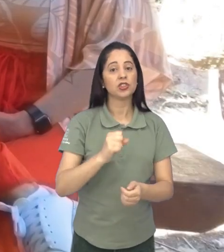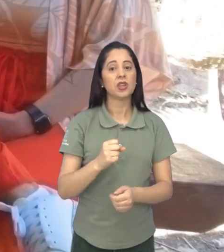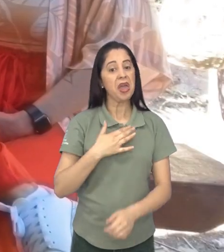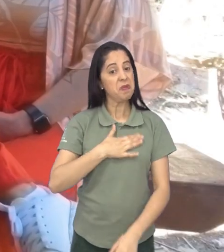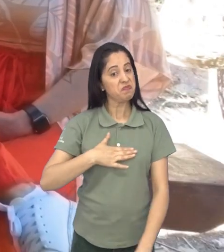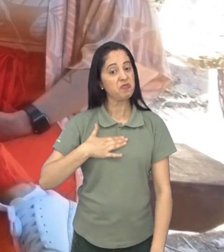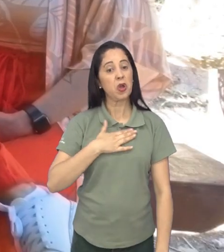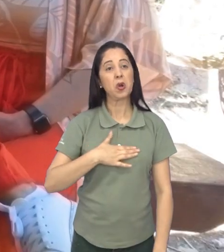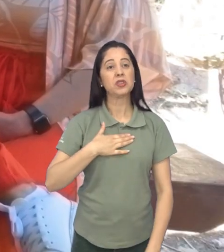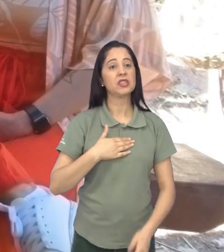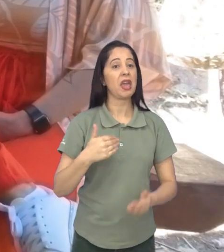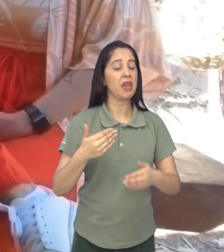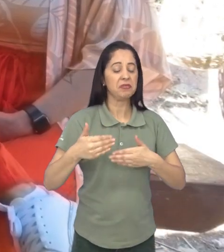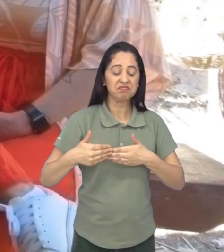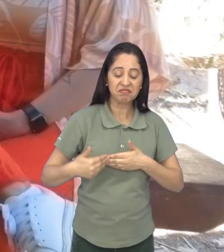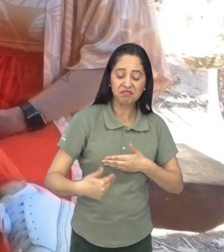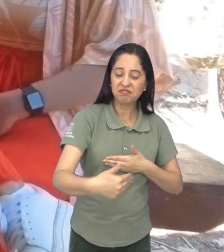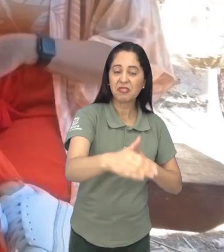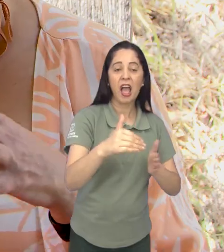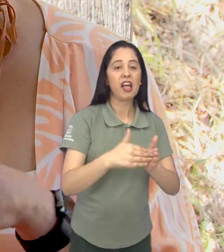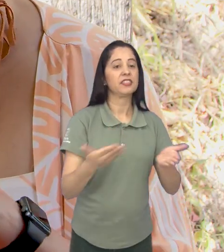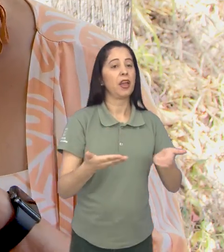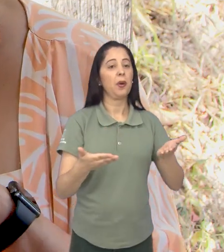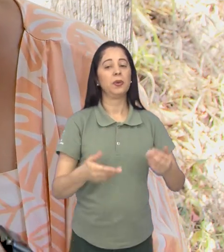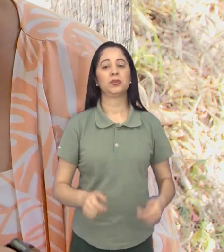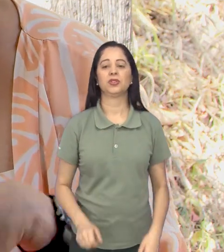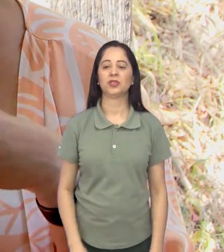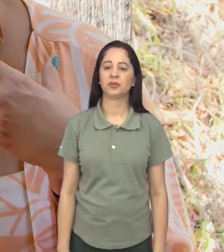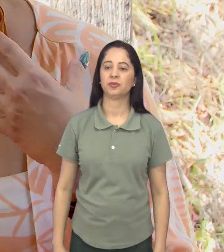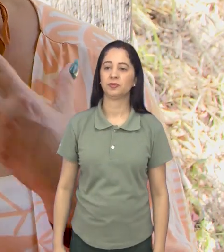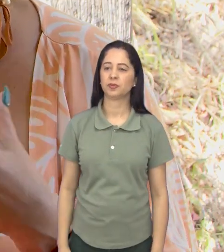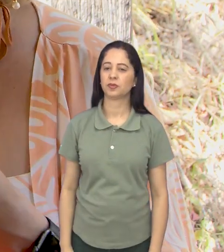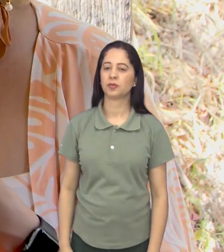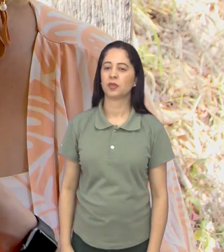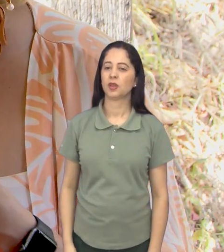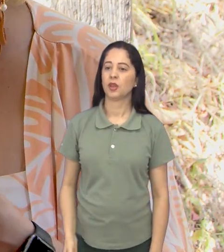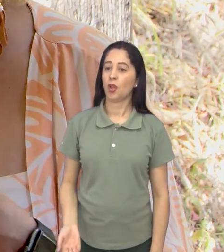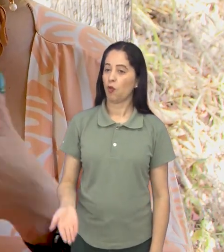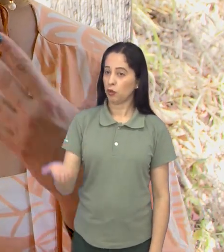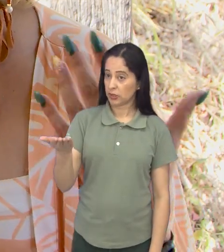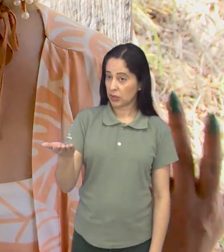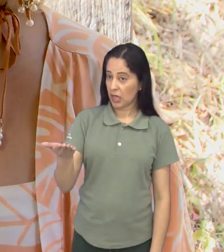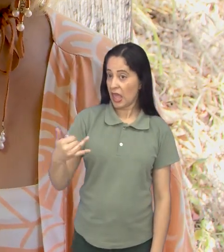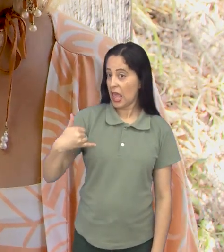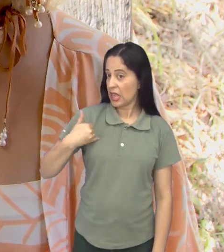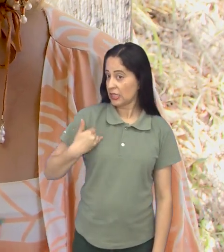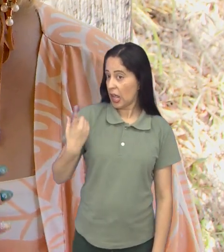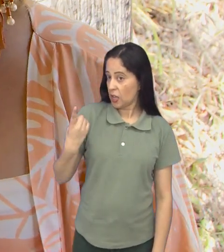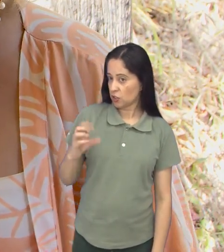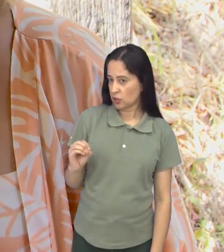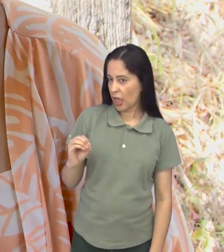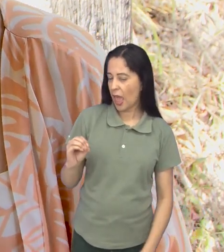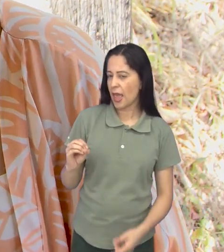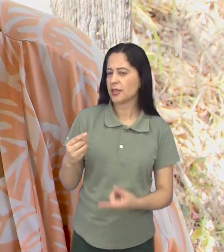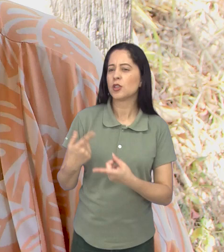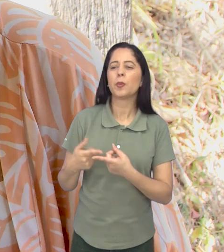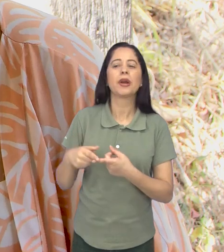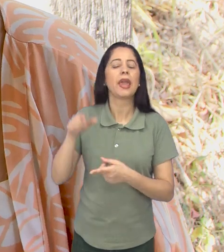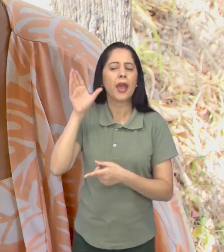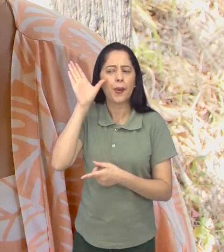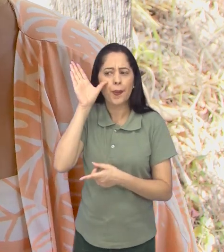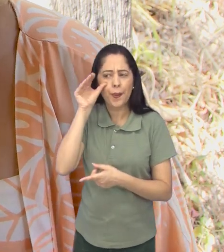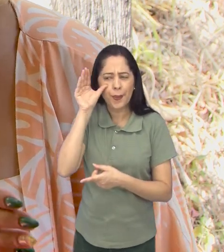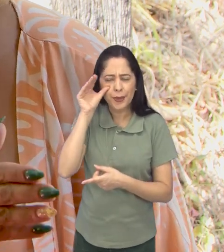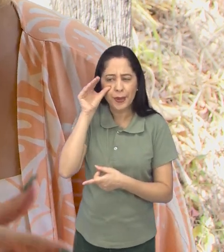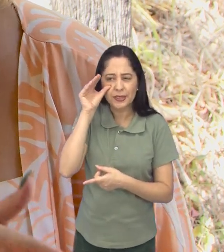e gostando e seguindo até hoje. O bambu, então, você começou aos 10, mas foi por